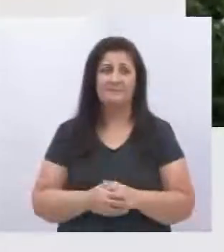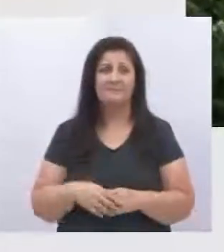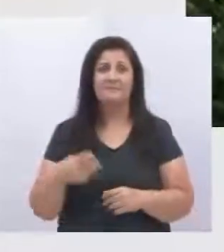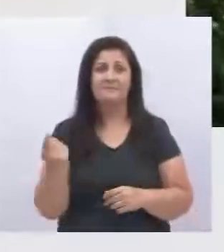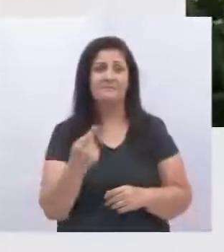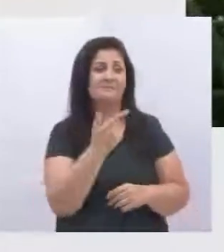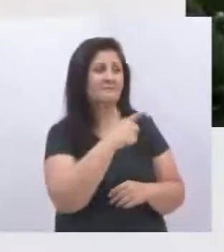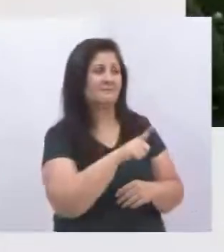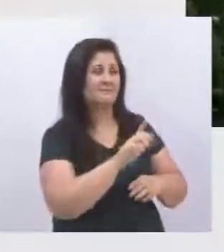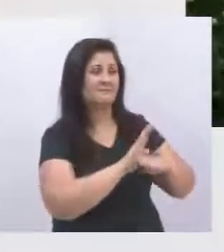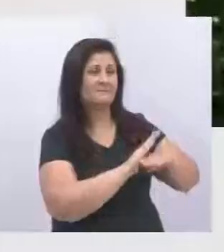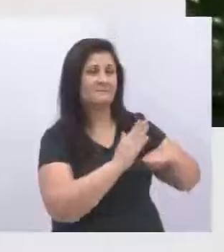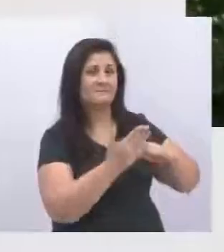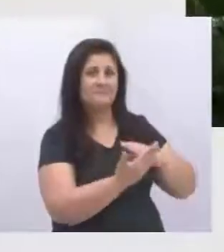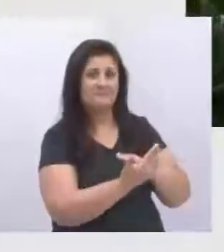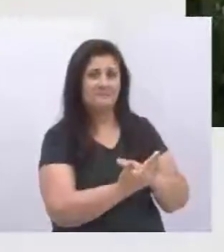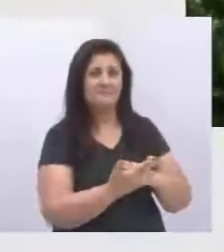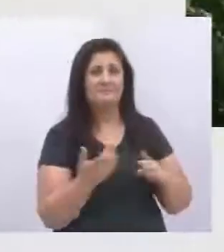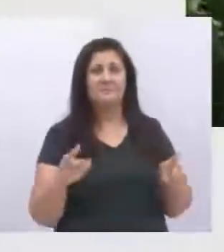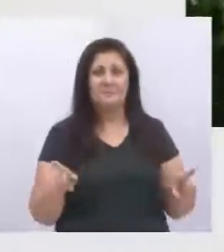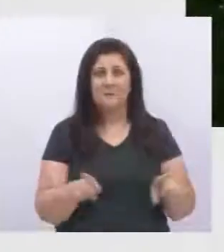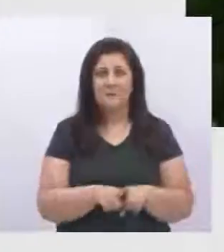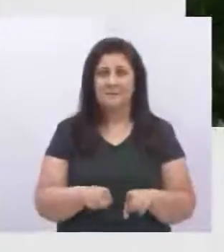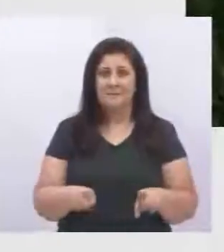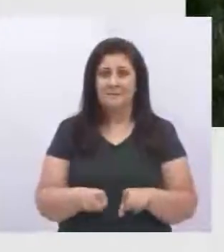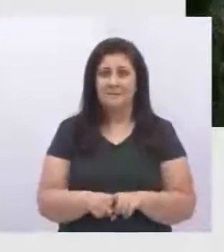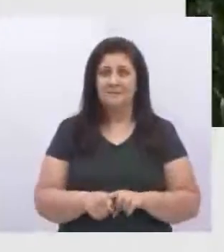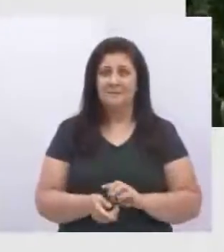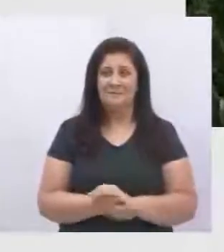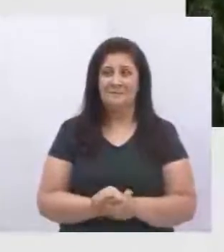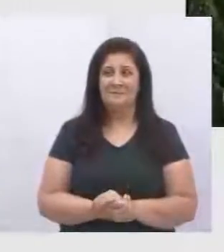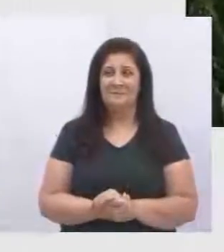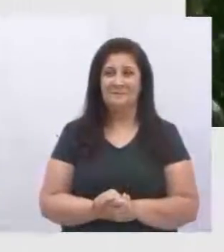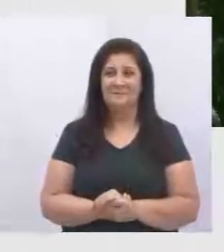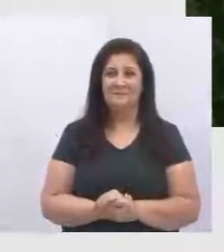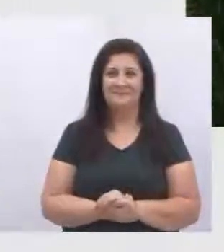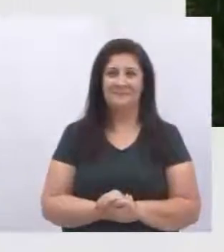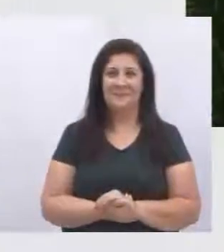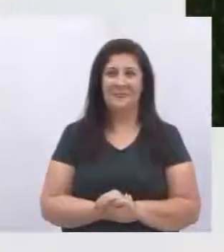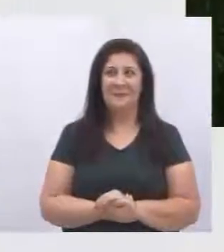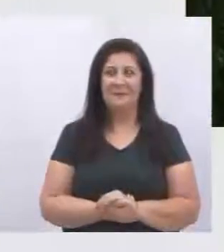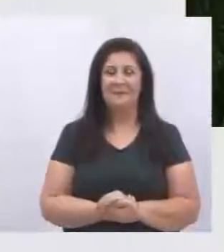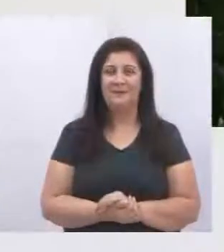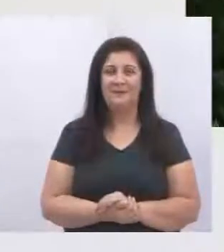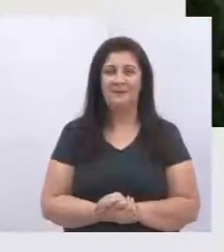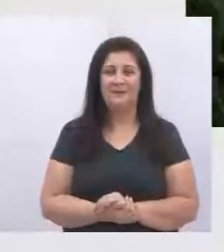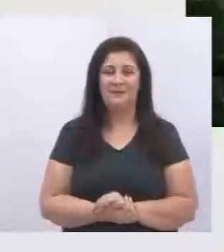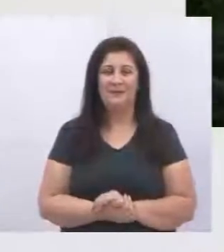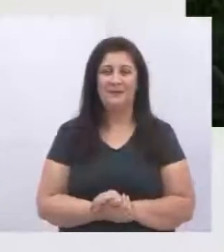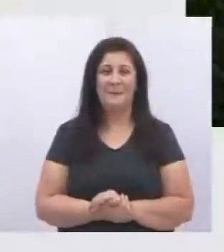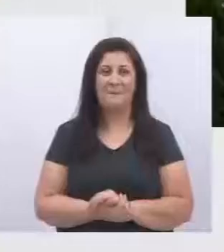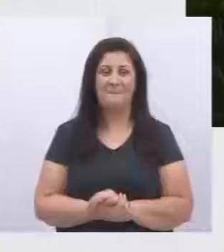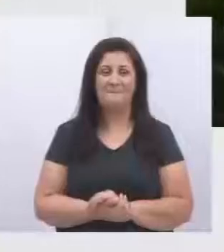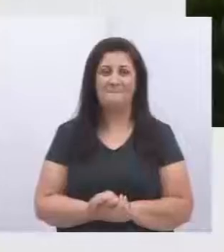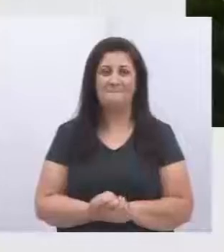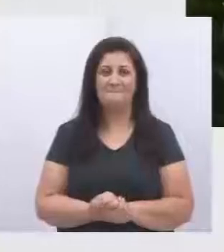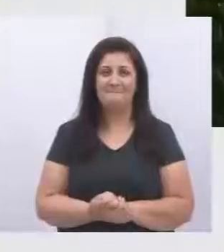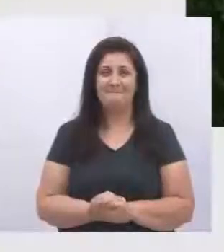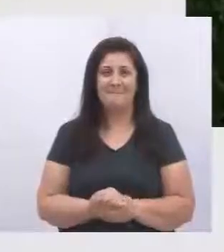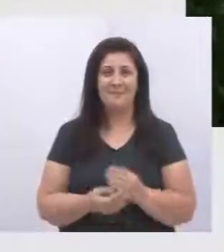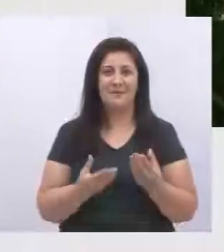Limoeiro também para a cidade de Jacareí aqui para trabalhar. E a situação aqui está muito